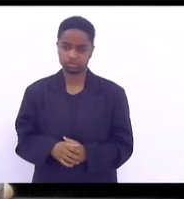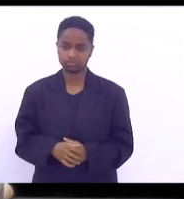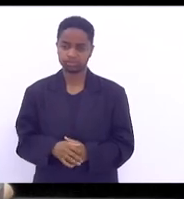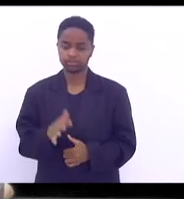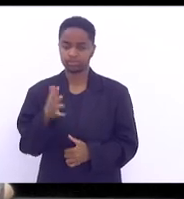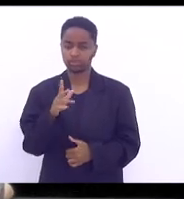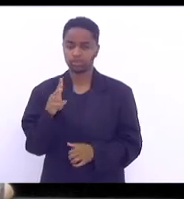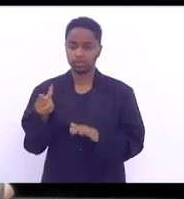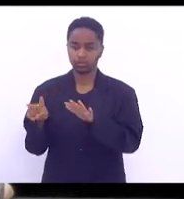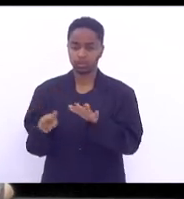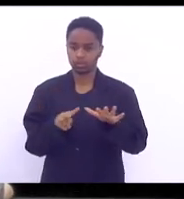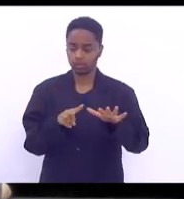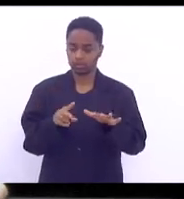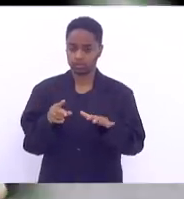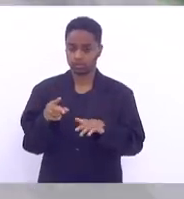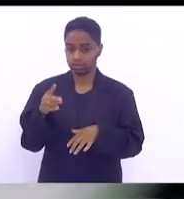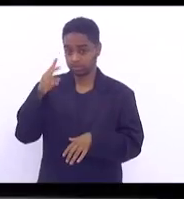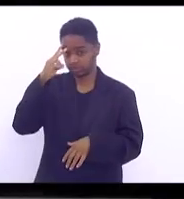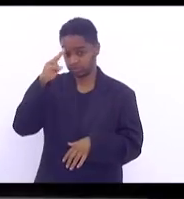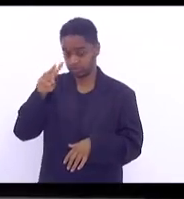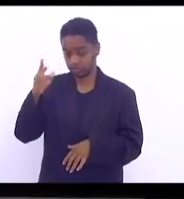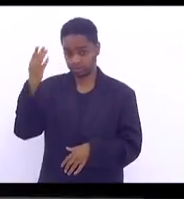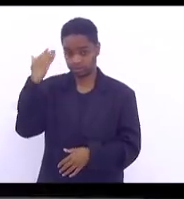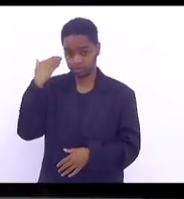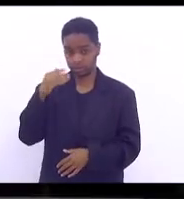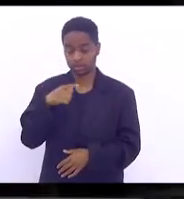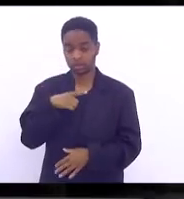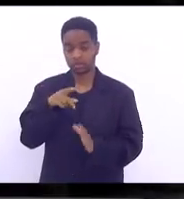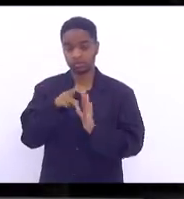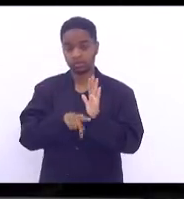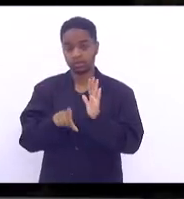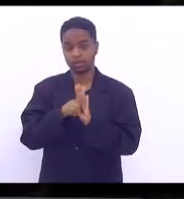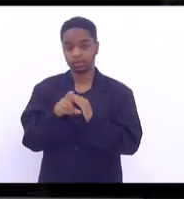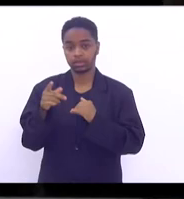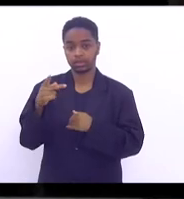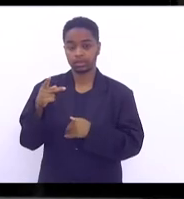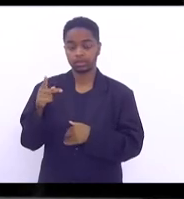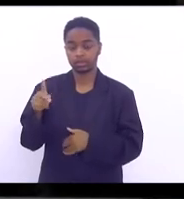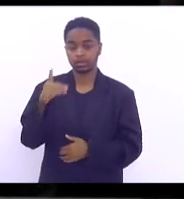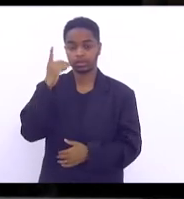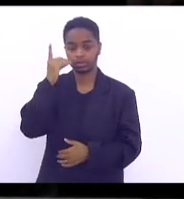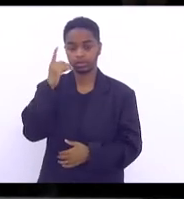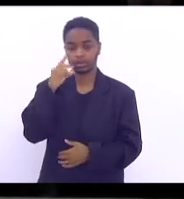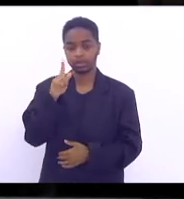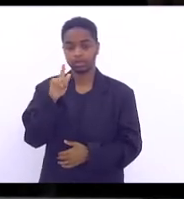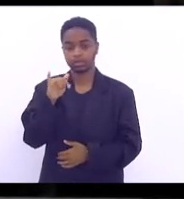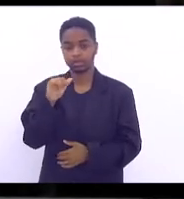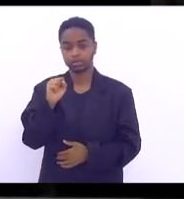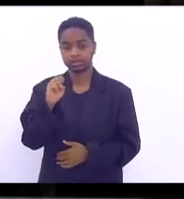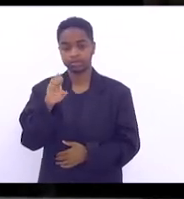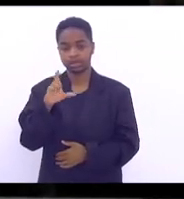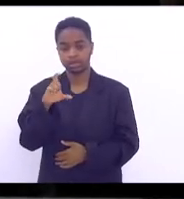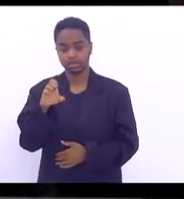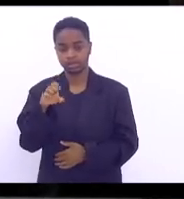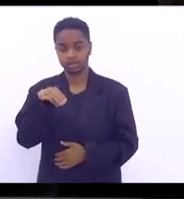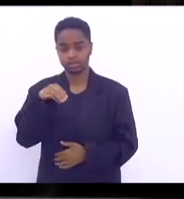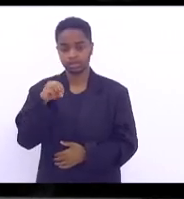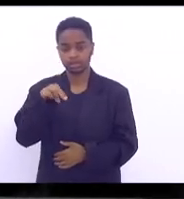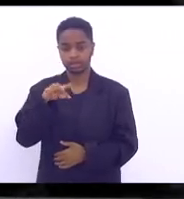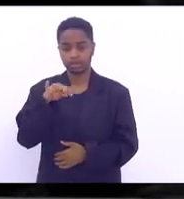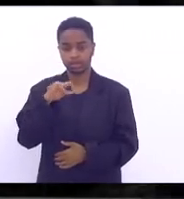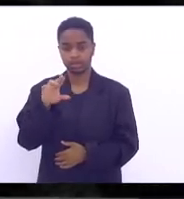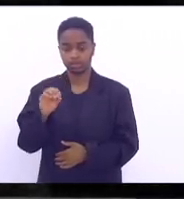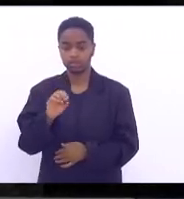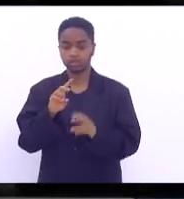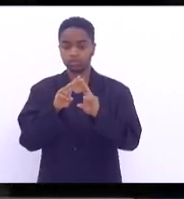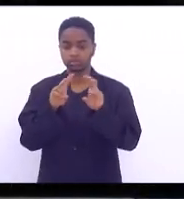duas semanas, projeto de lei da deputada Gisele Monteiro sobre caixa